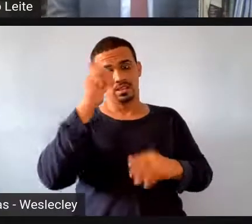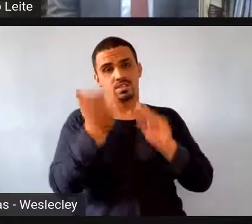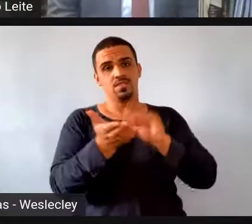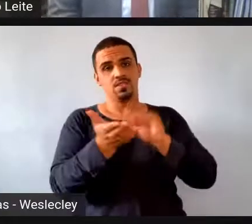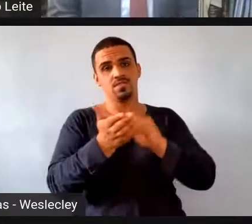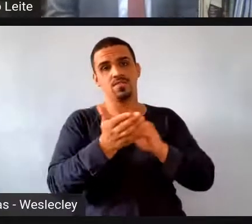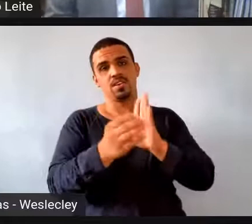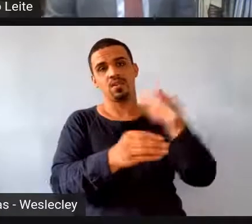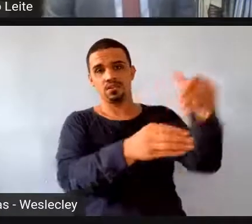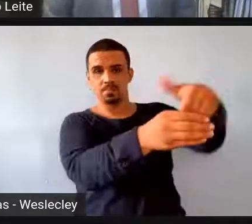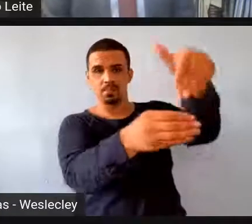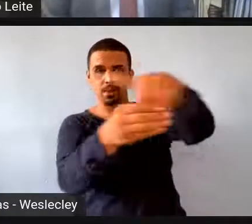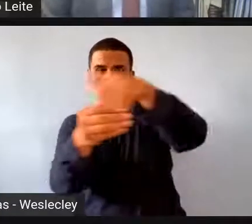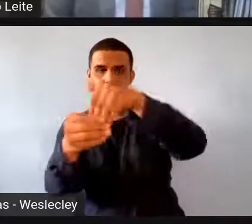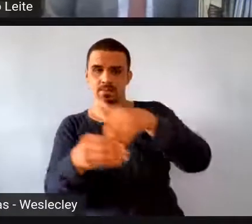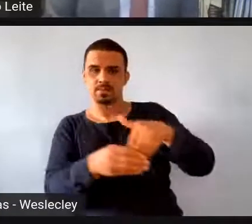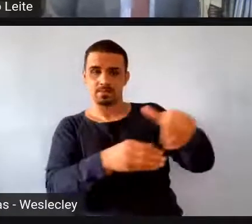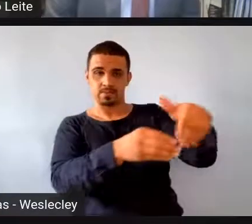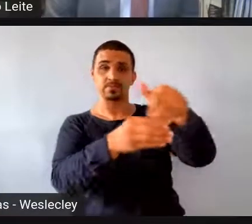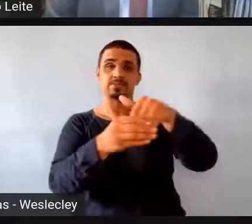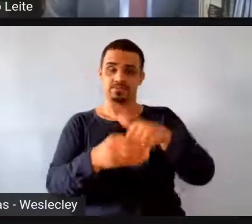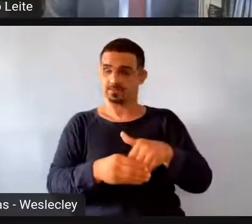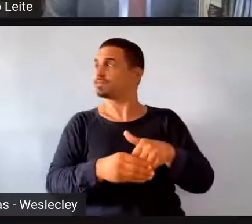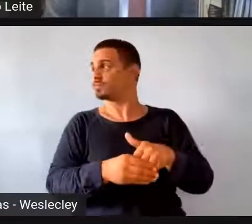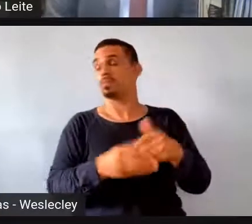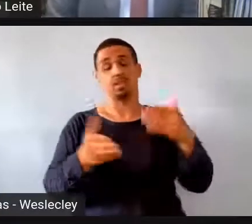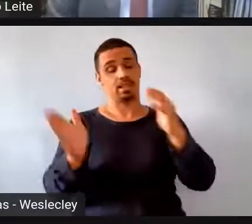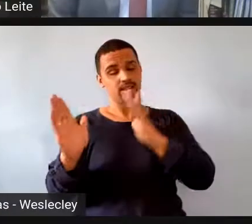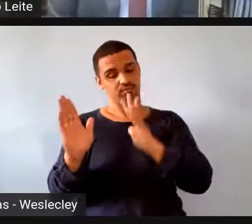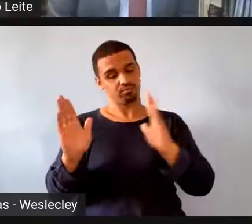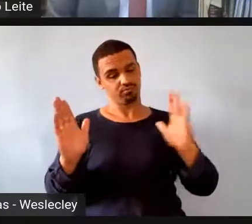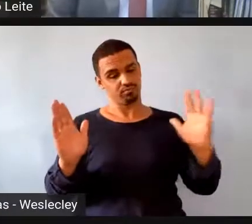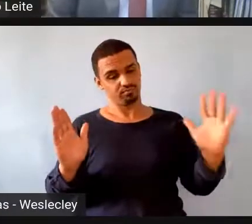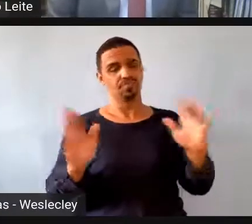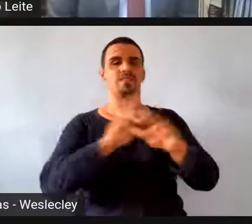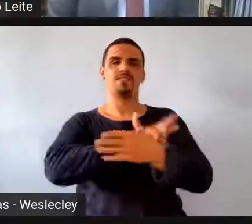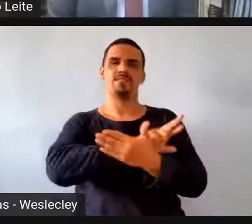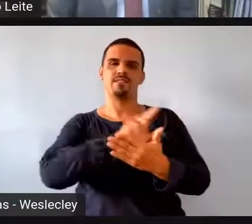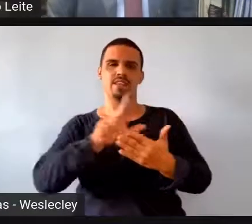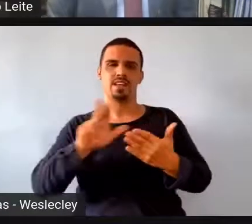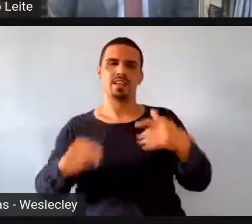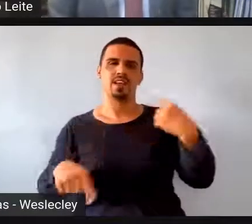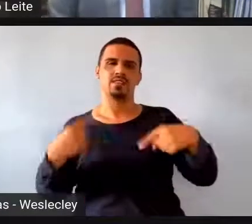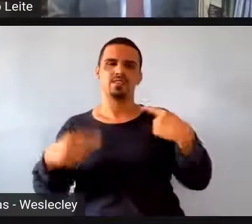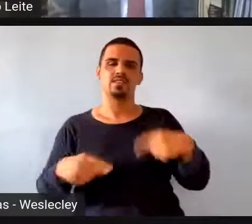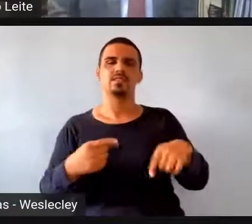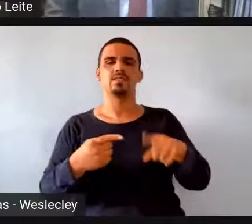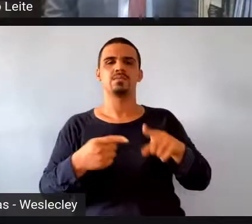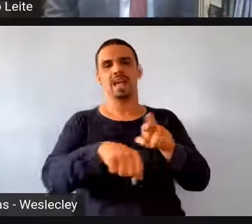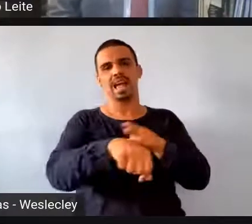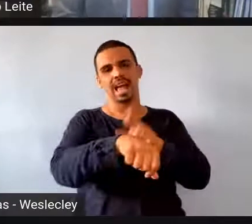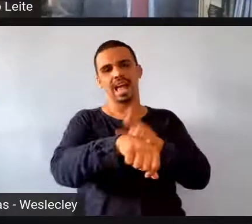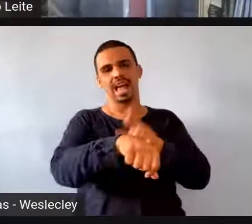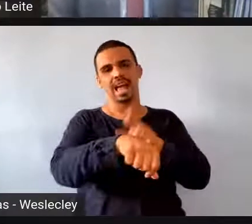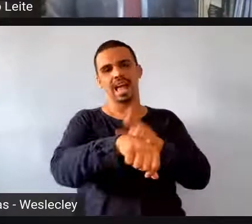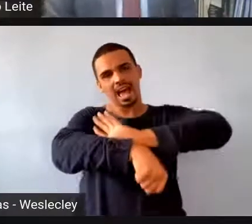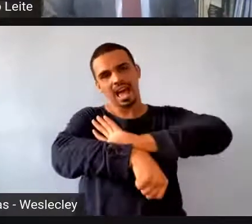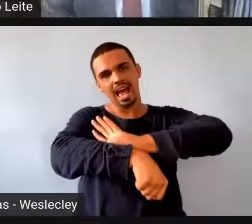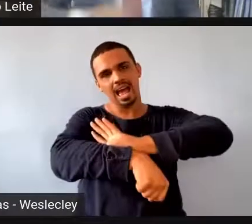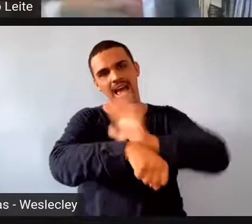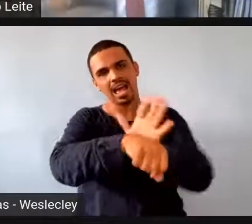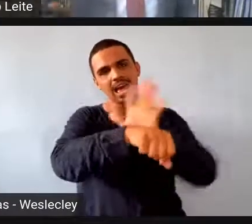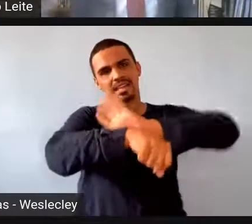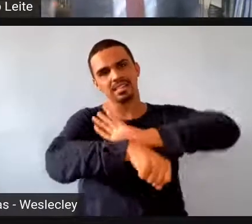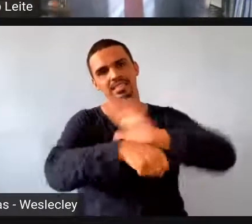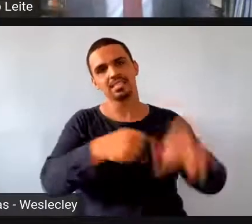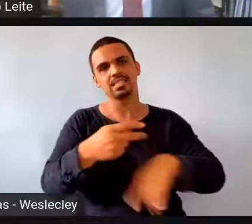eleições. Durante todo esse período, nós trouxemos vários temas, né? A questão racial, a subrepresentação